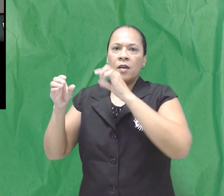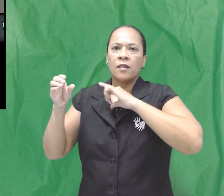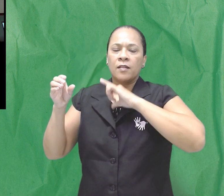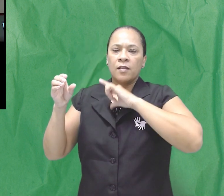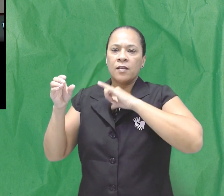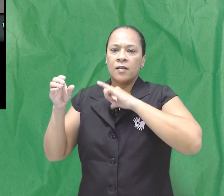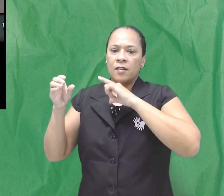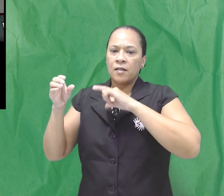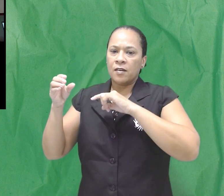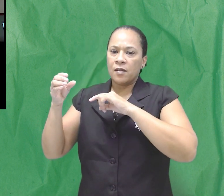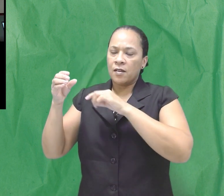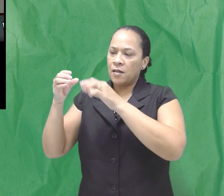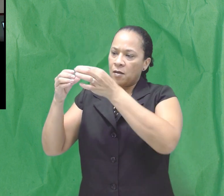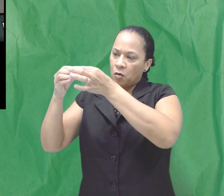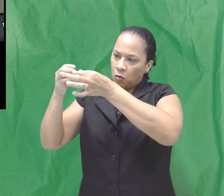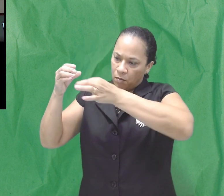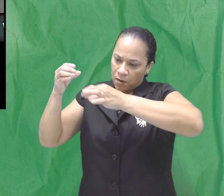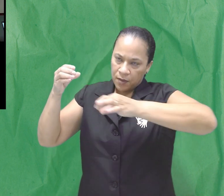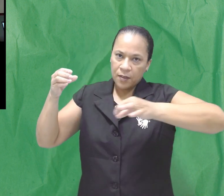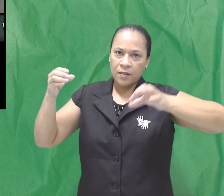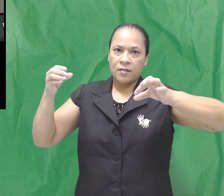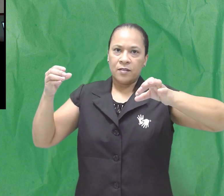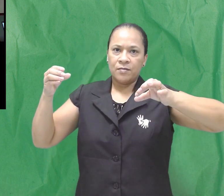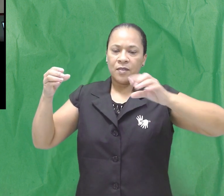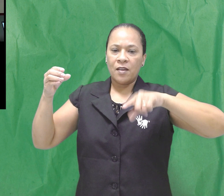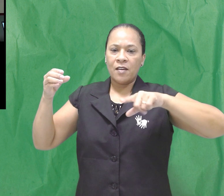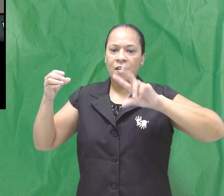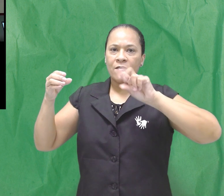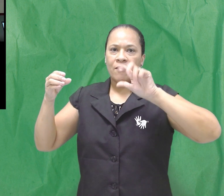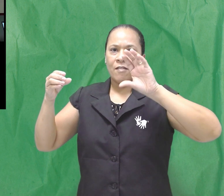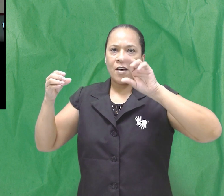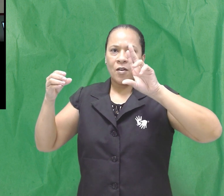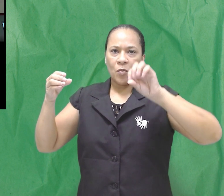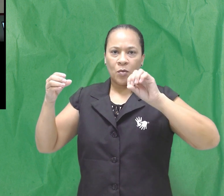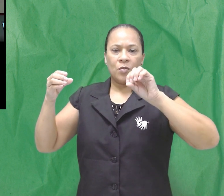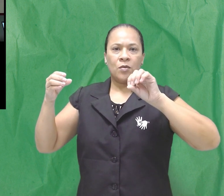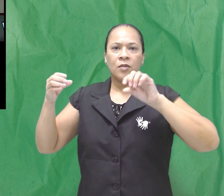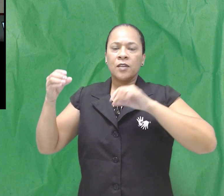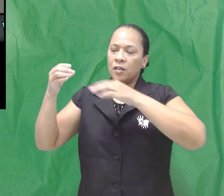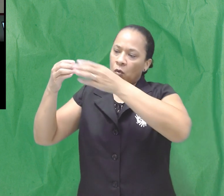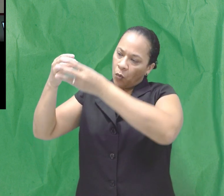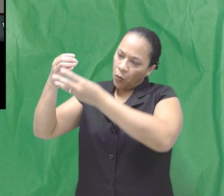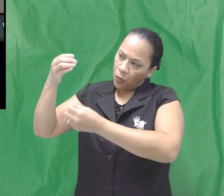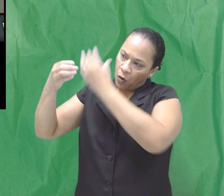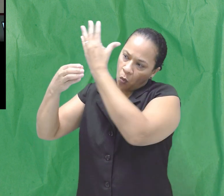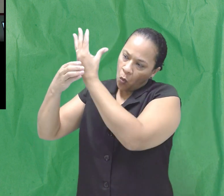para fazer vácuo aqui no interior desse recipiente, facilitando assim e acelerando o processo de